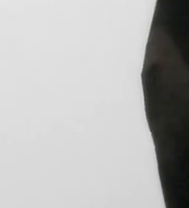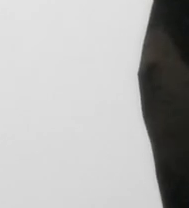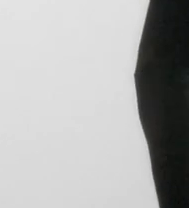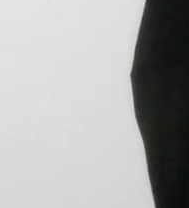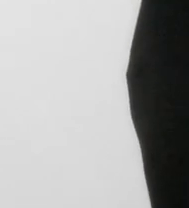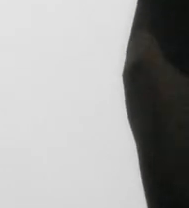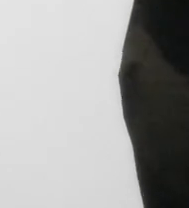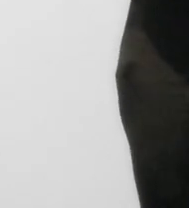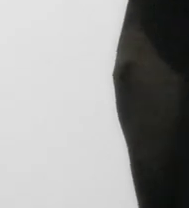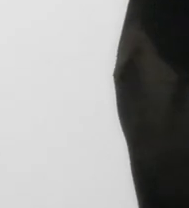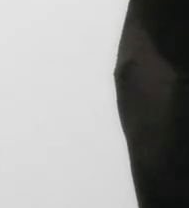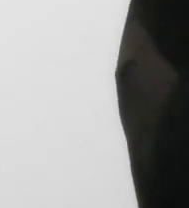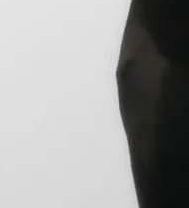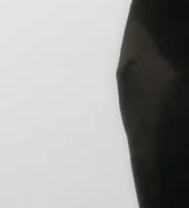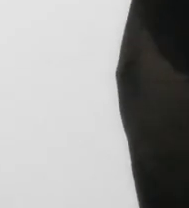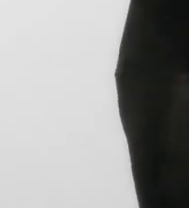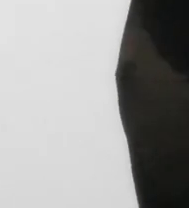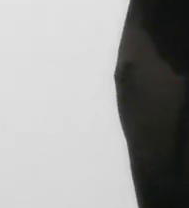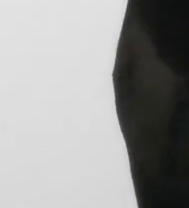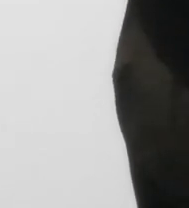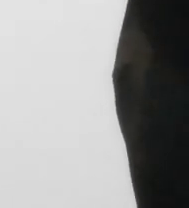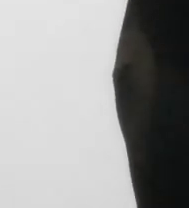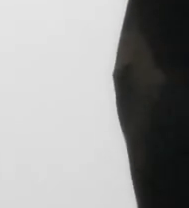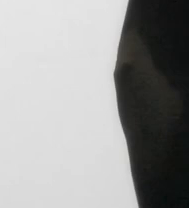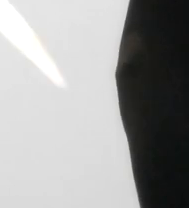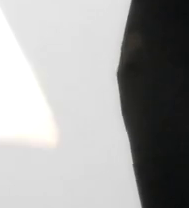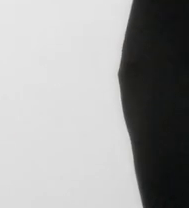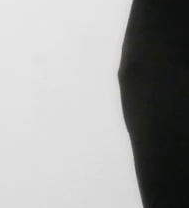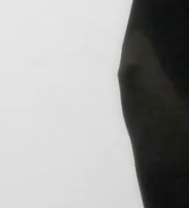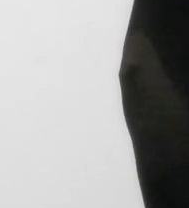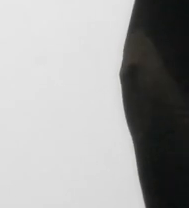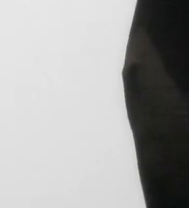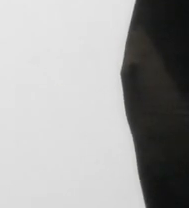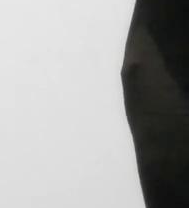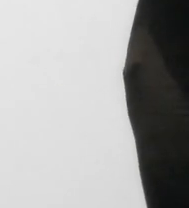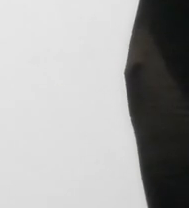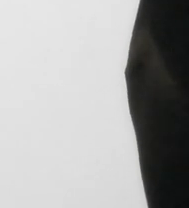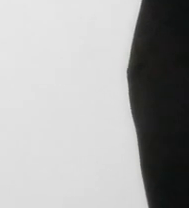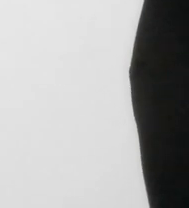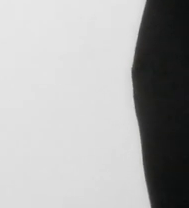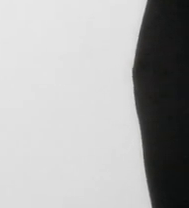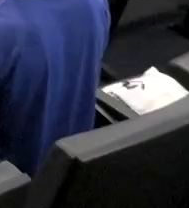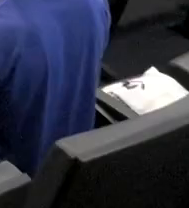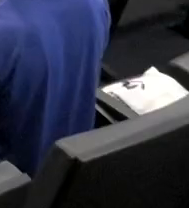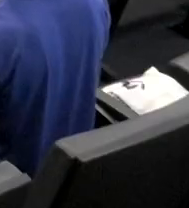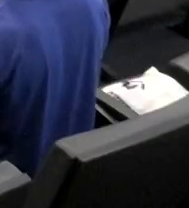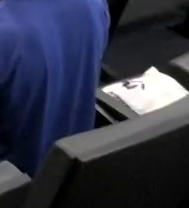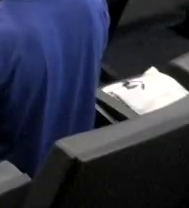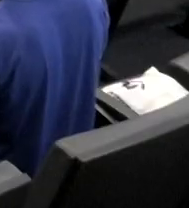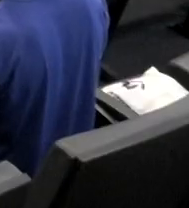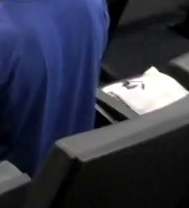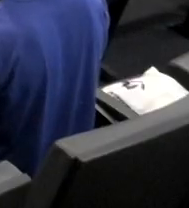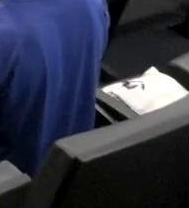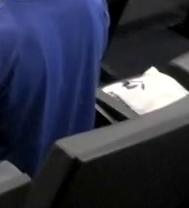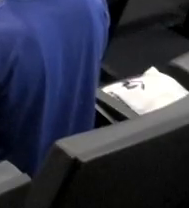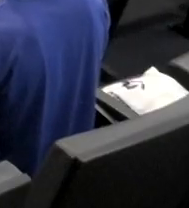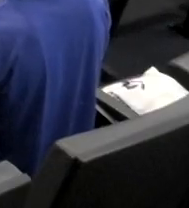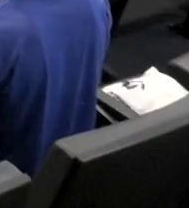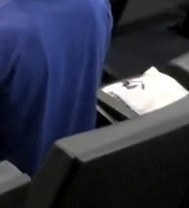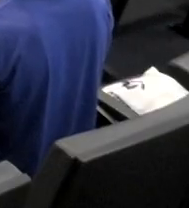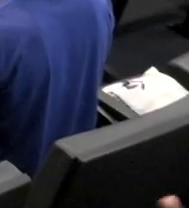capacitar entendeu Obrigado eh todas as as esferas é isso obrigado obrigado mais